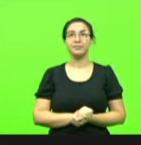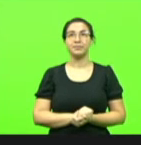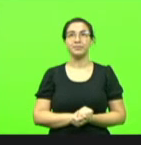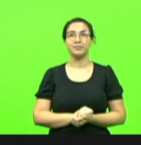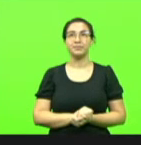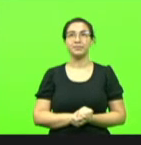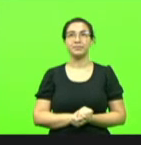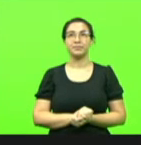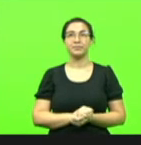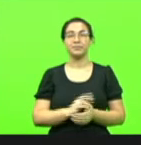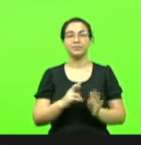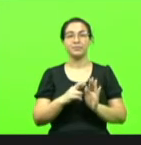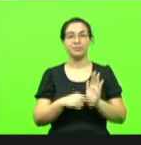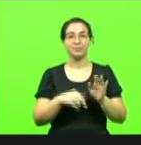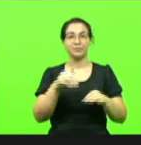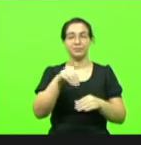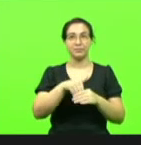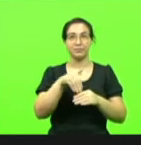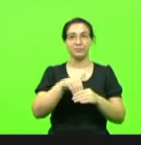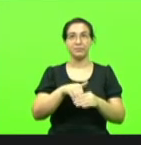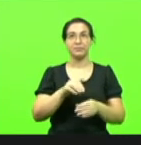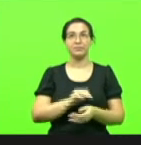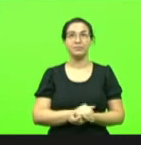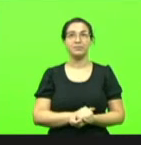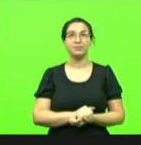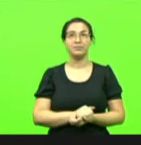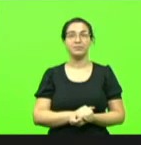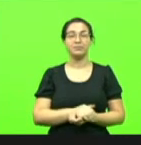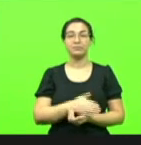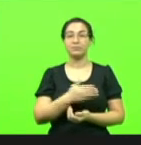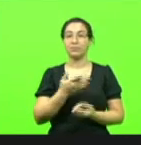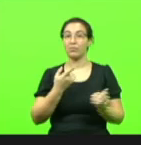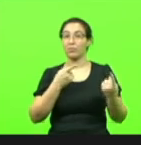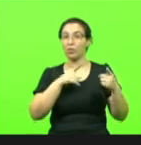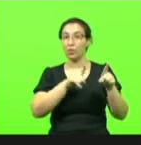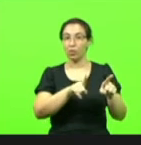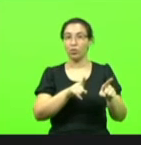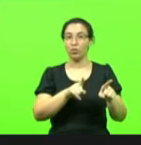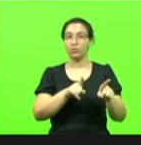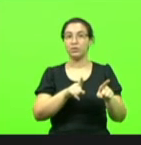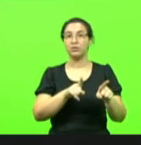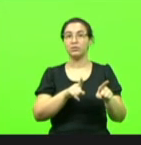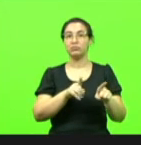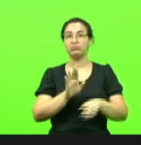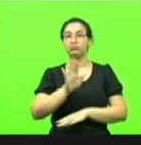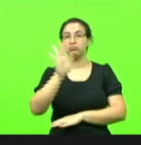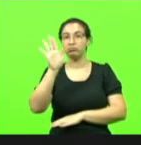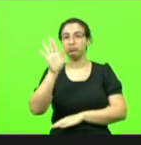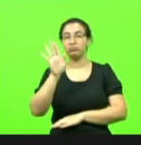a relatoria em votação os que forem contrários manifeste-se